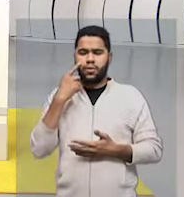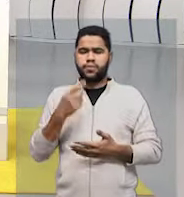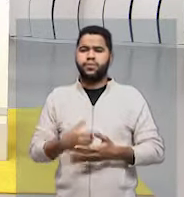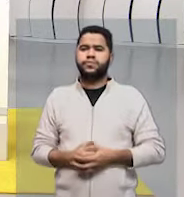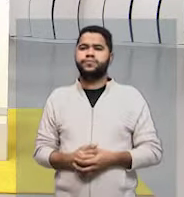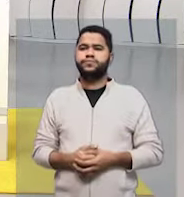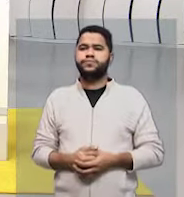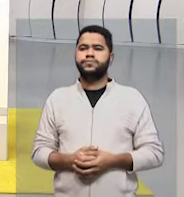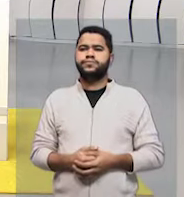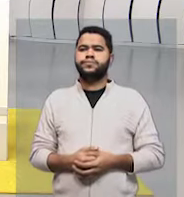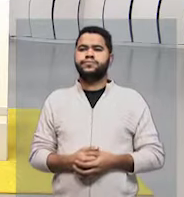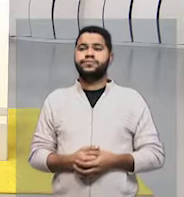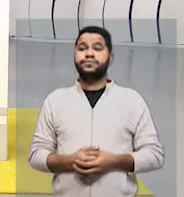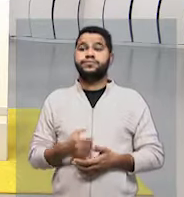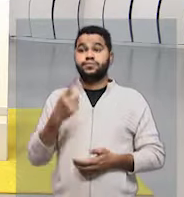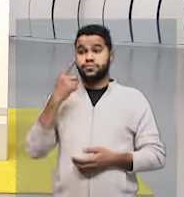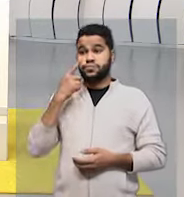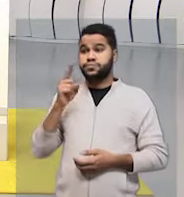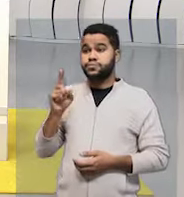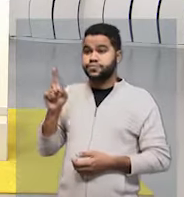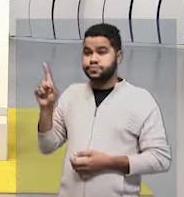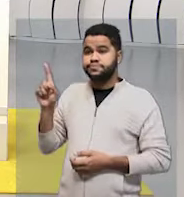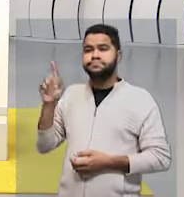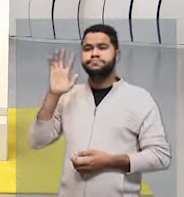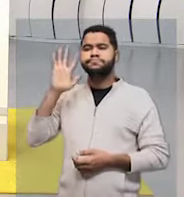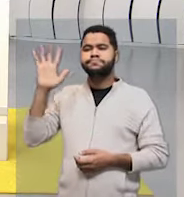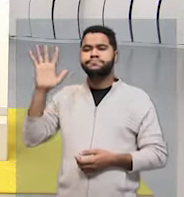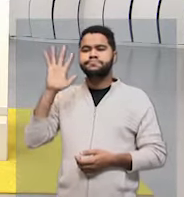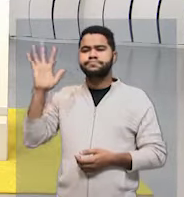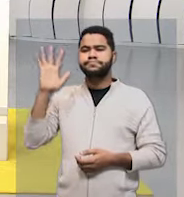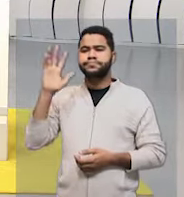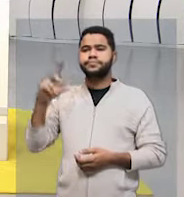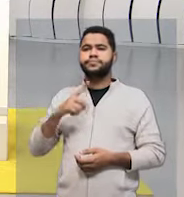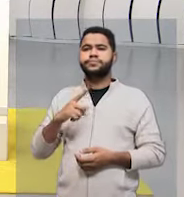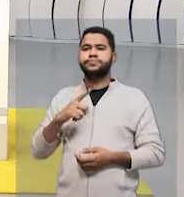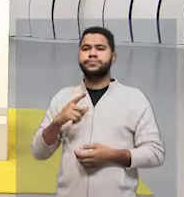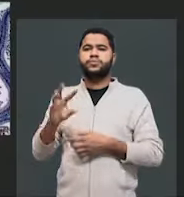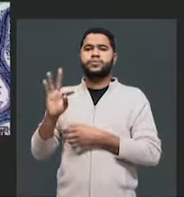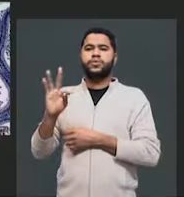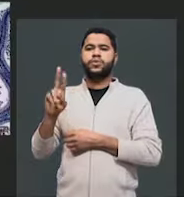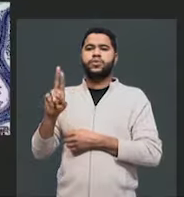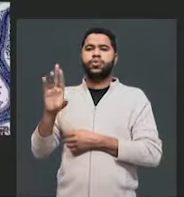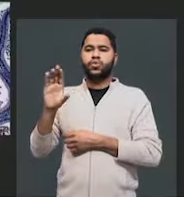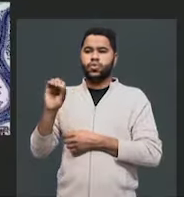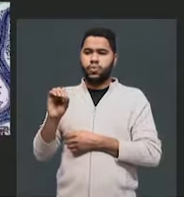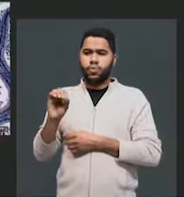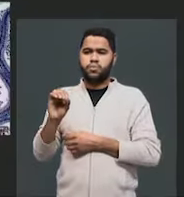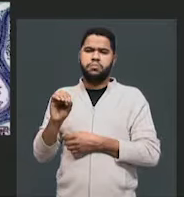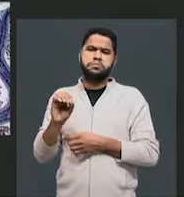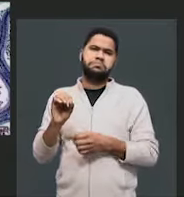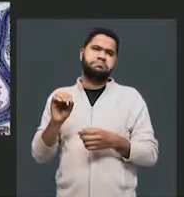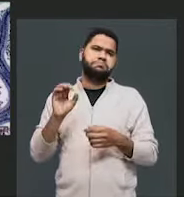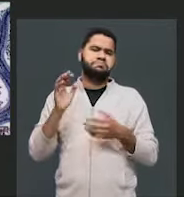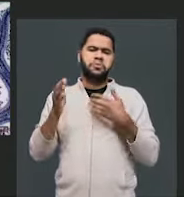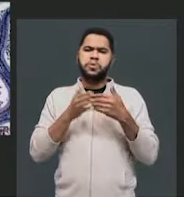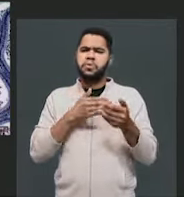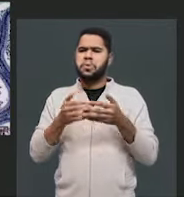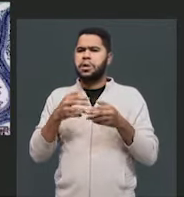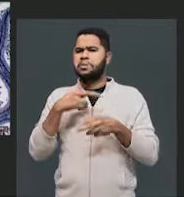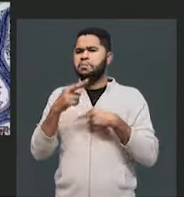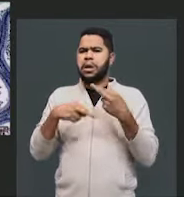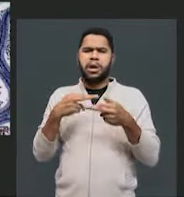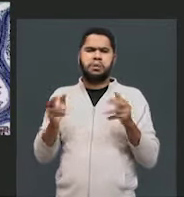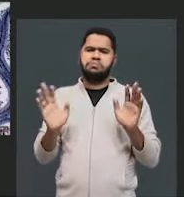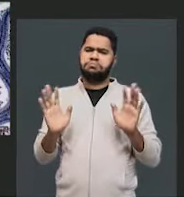melhor. Olha, então imagine aqui que eu tenho um tubo, pode pensar aqui em qualquer coisa, um macarrão, o que